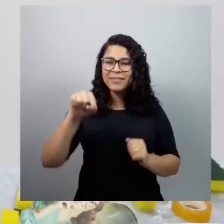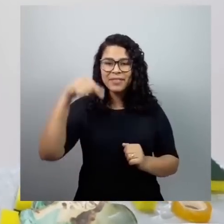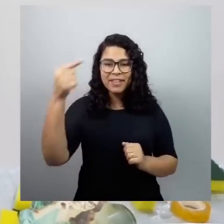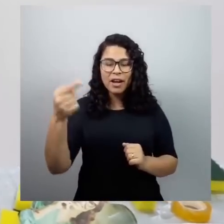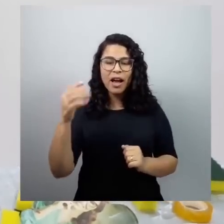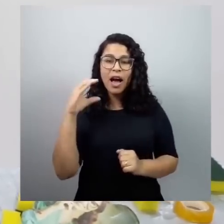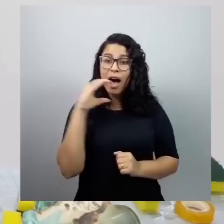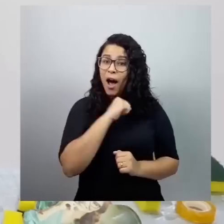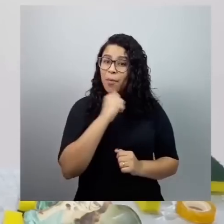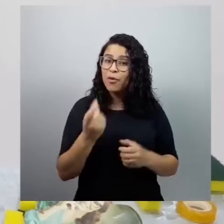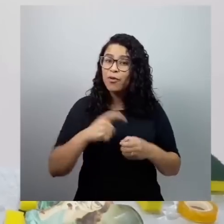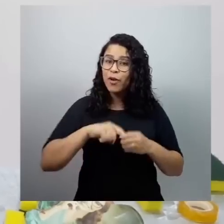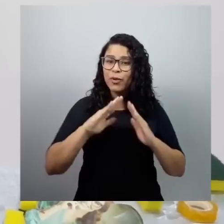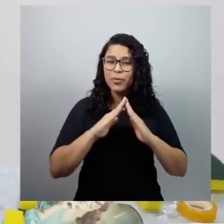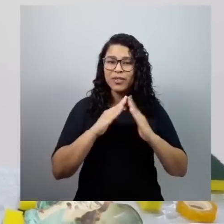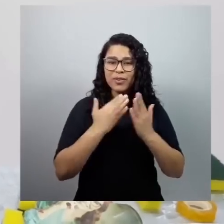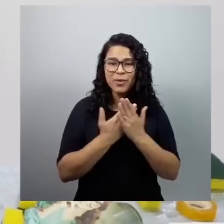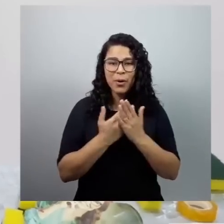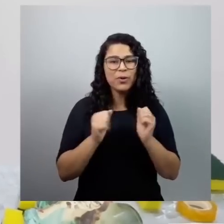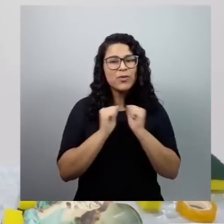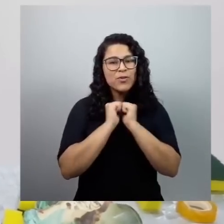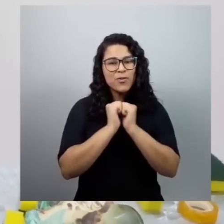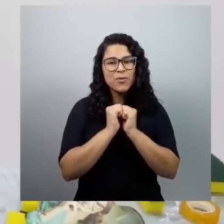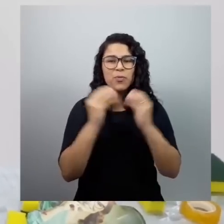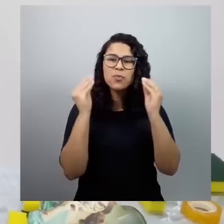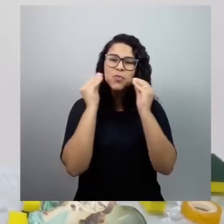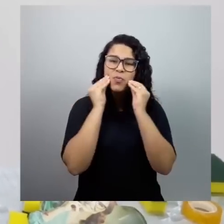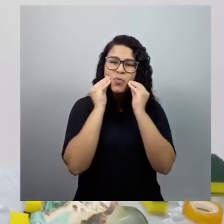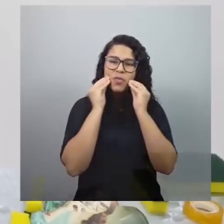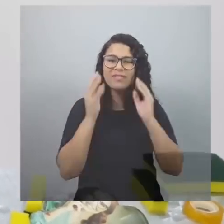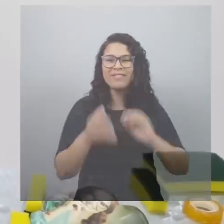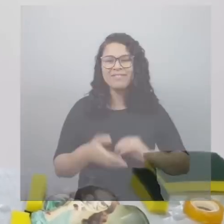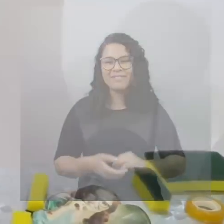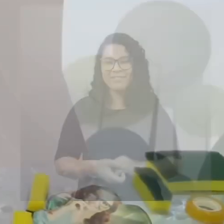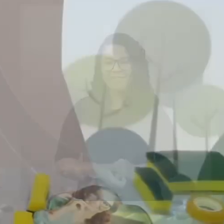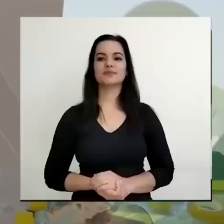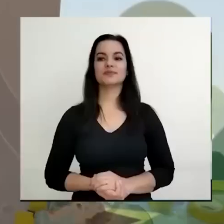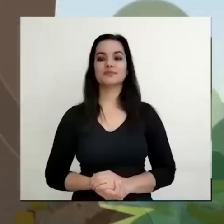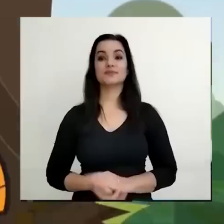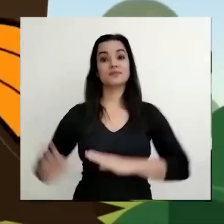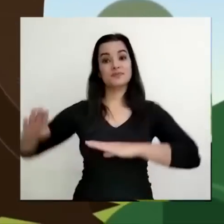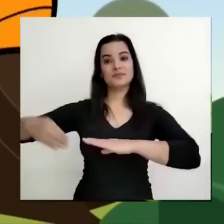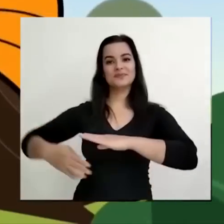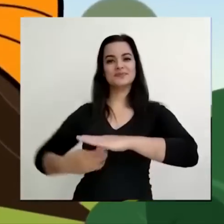a próxima. Em breve estaremos na escola, todos juntos. Beijos!